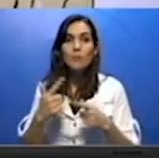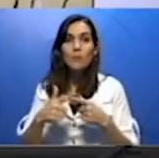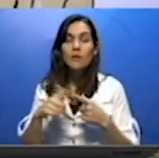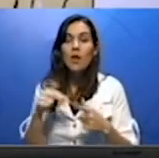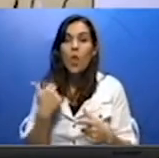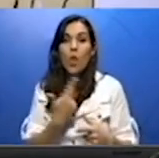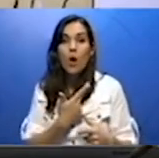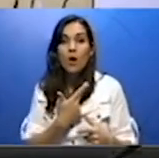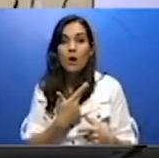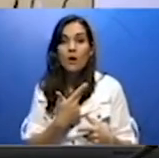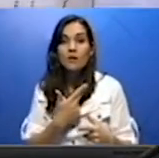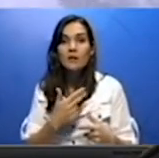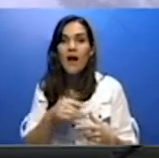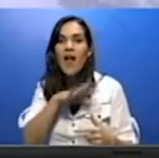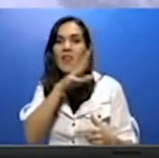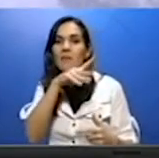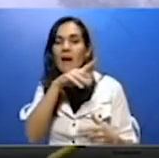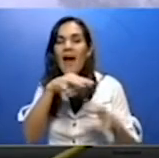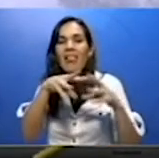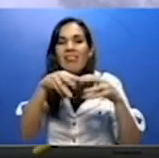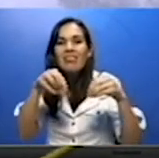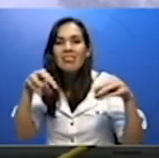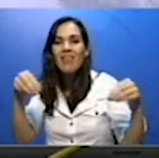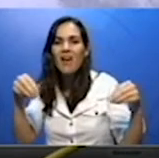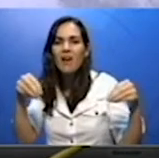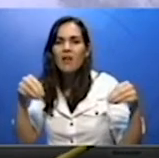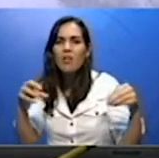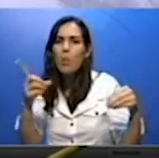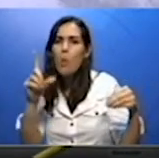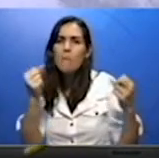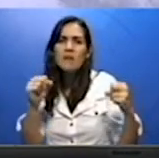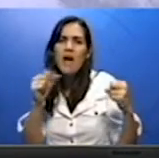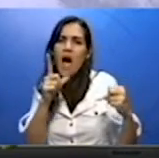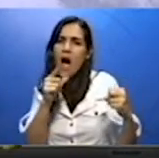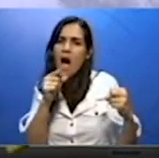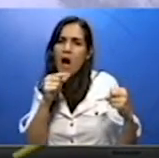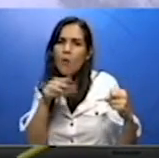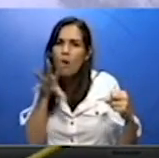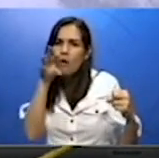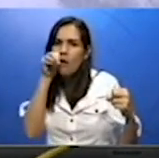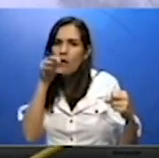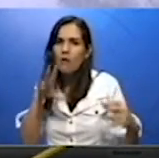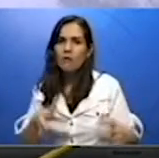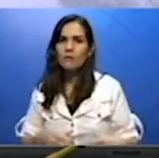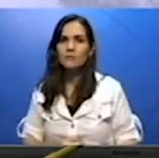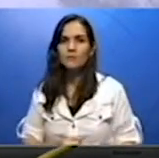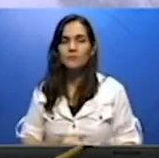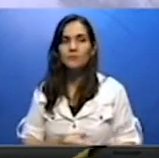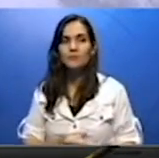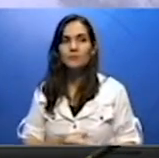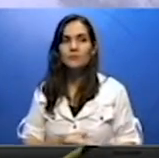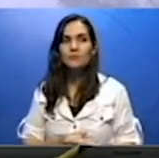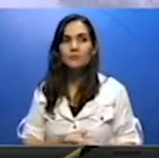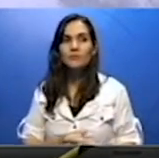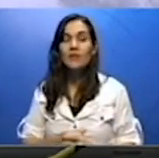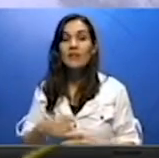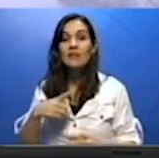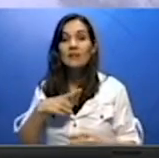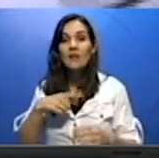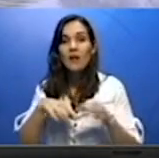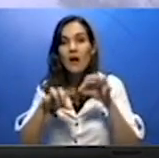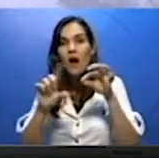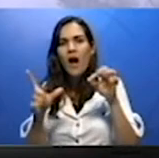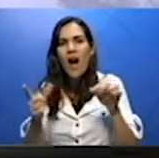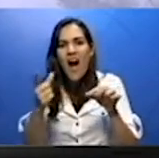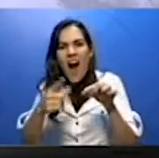terrestres o e cauda pós-anal uma calda que fica próxima da região do ânus